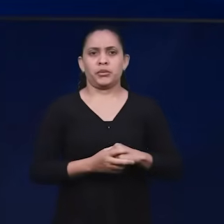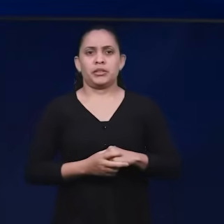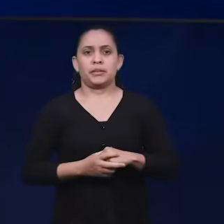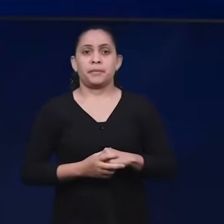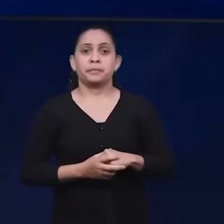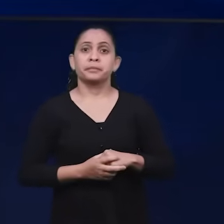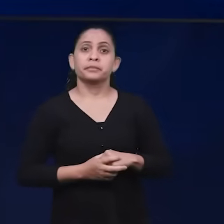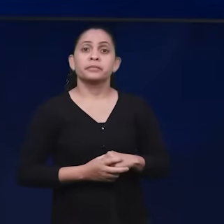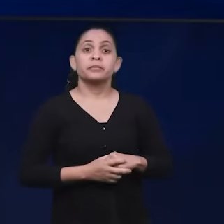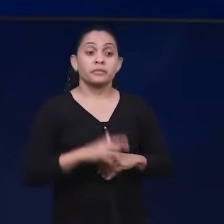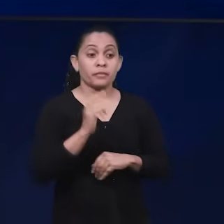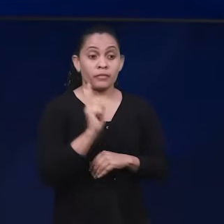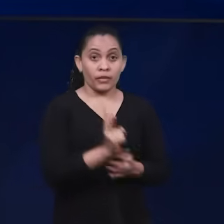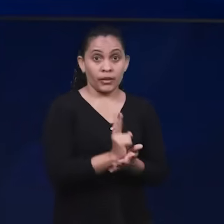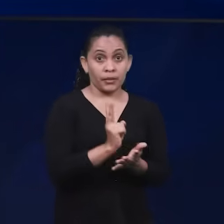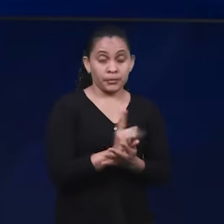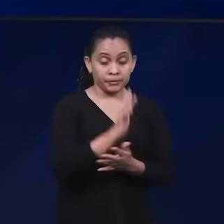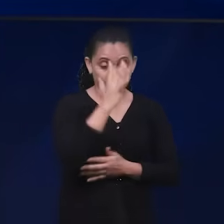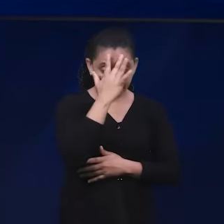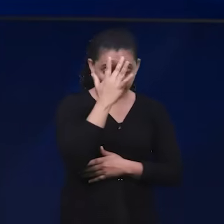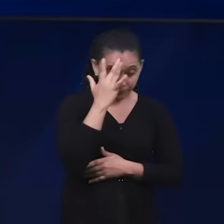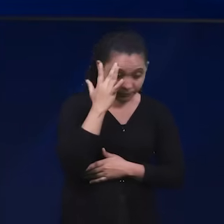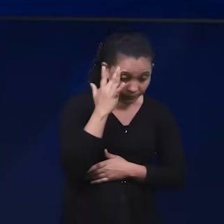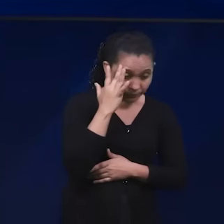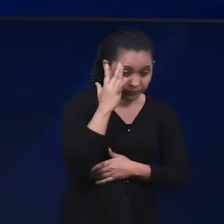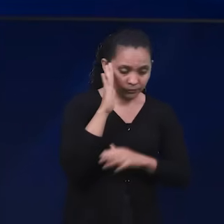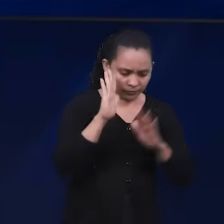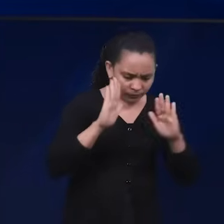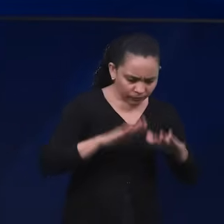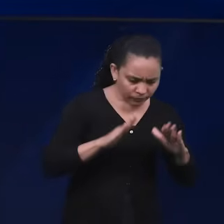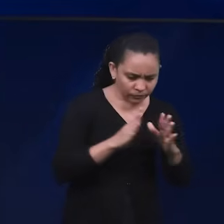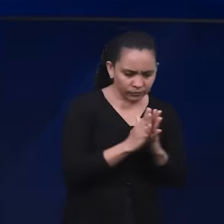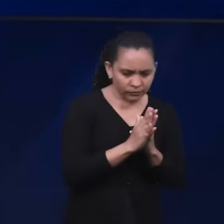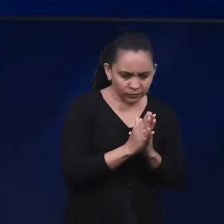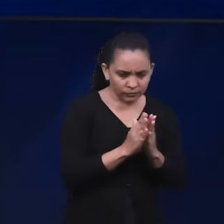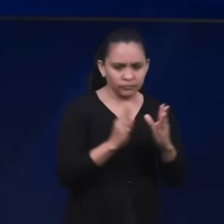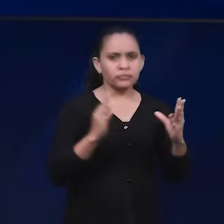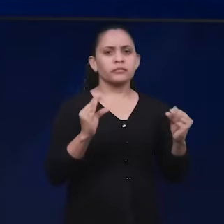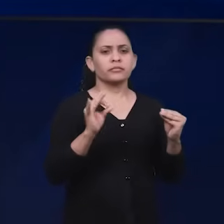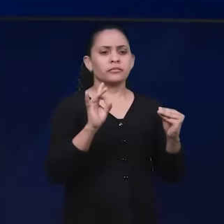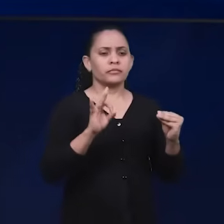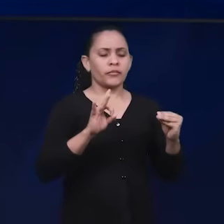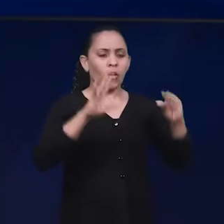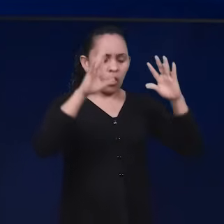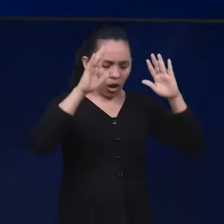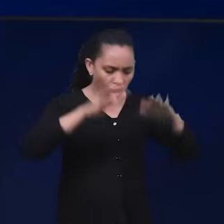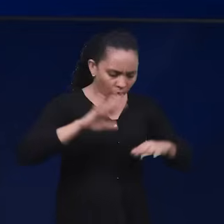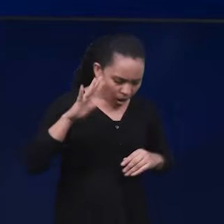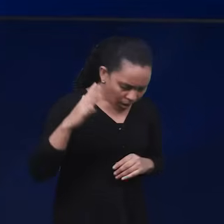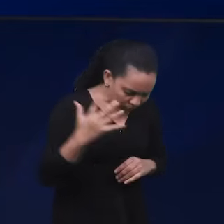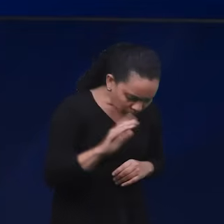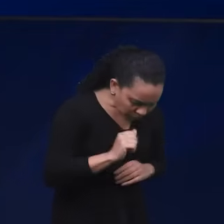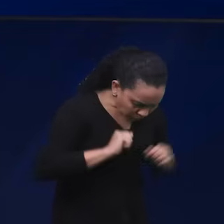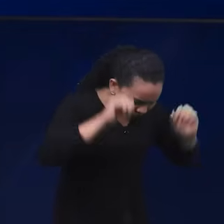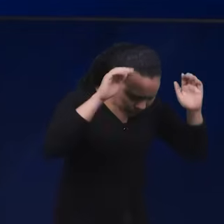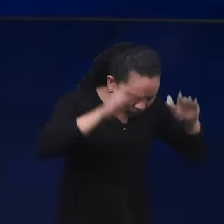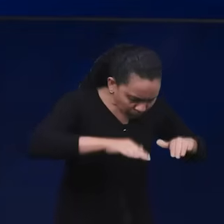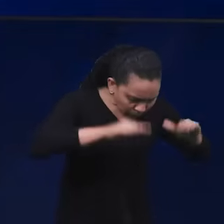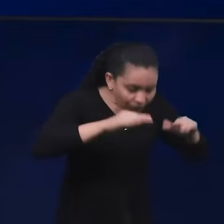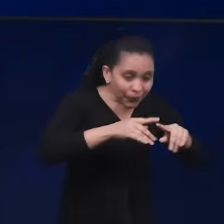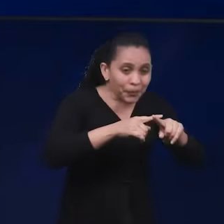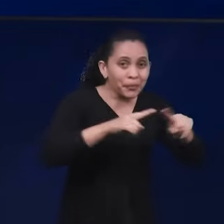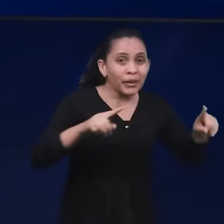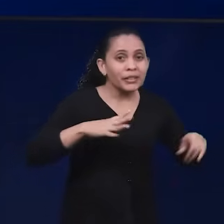os deuses feitos pelos homens existem, deixam de existir, são adorados, deixam de ser